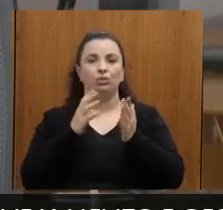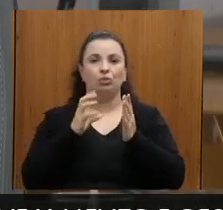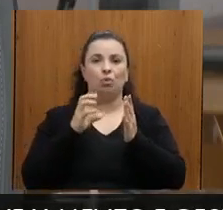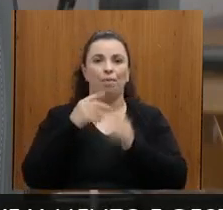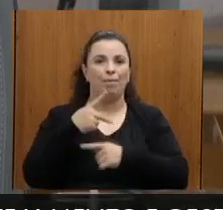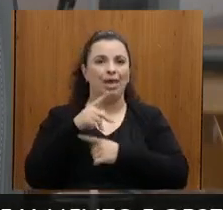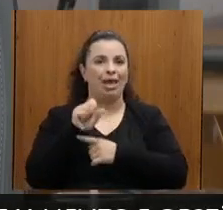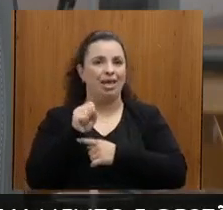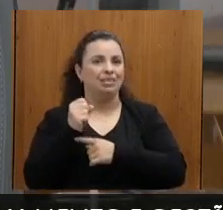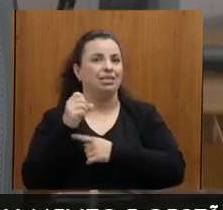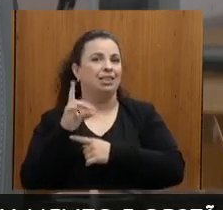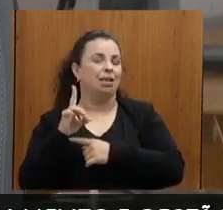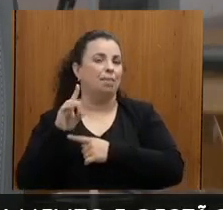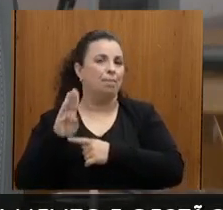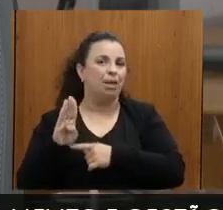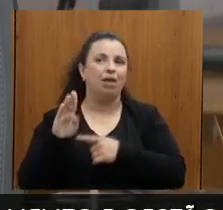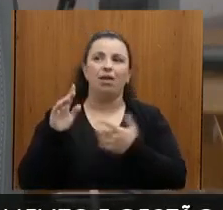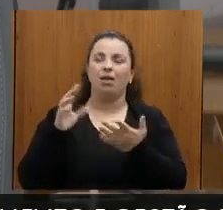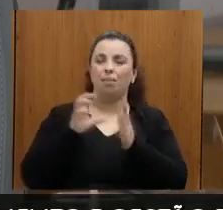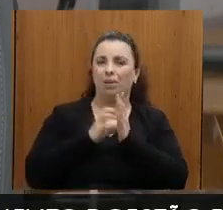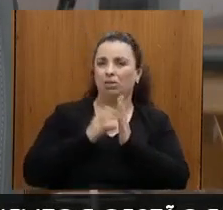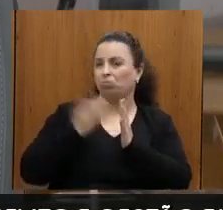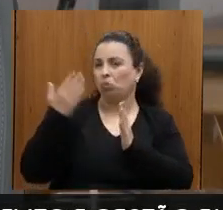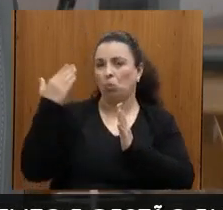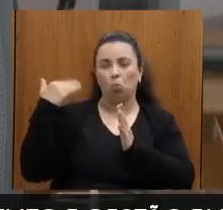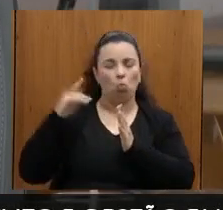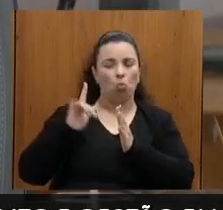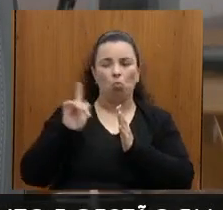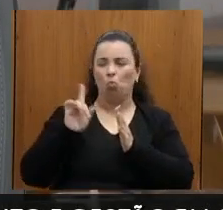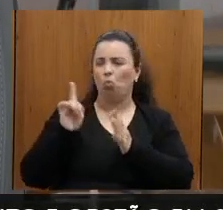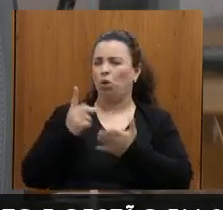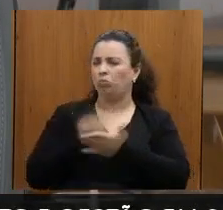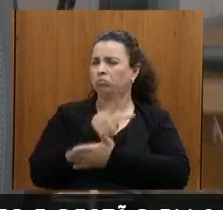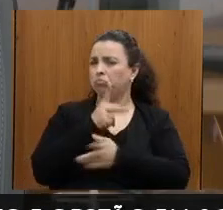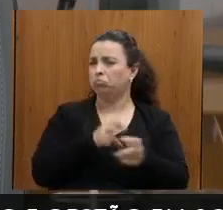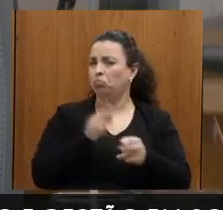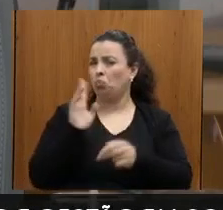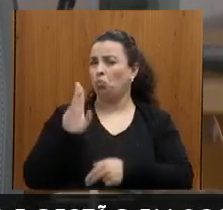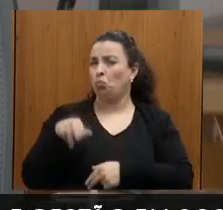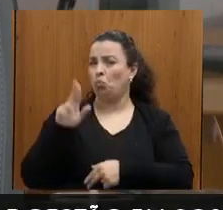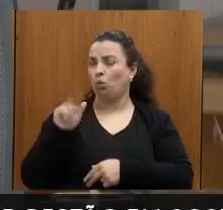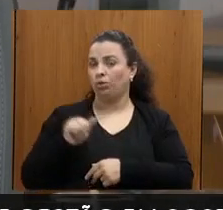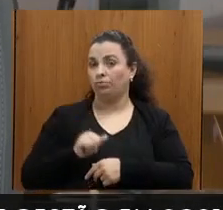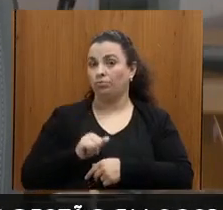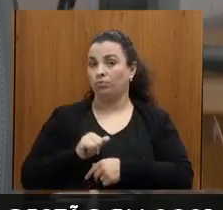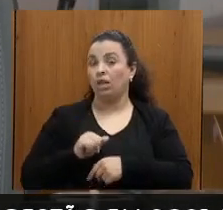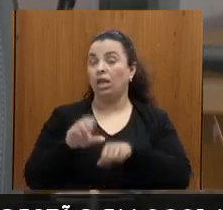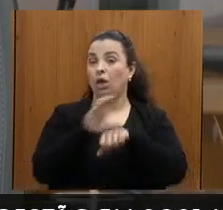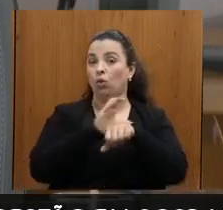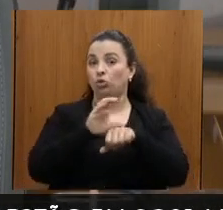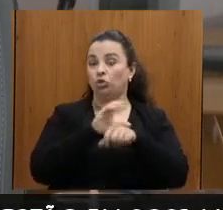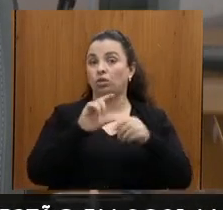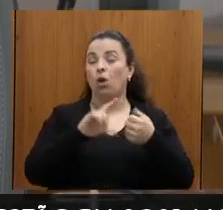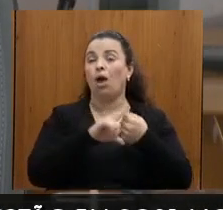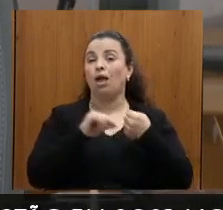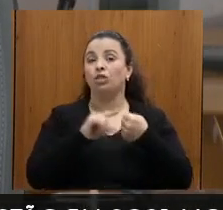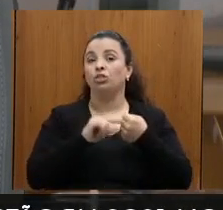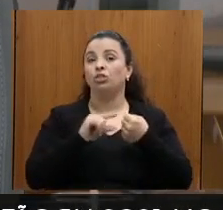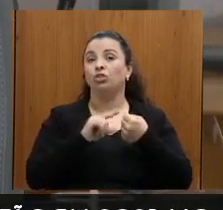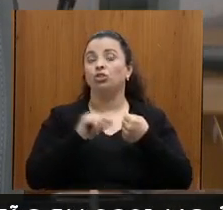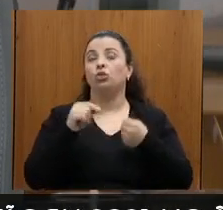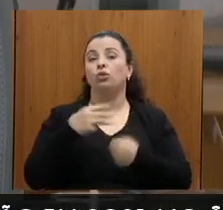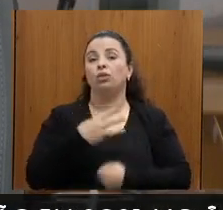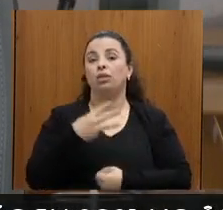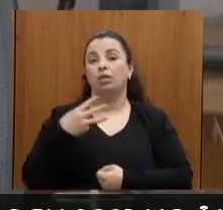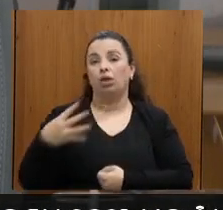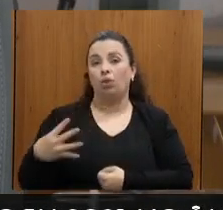PSDB, não ocorreu nos governos passados. O artigo 34 da Constituição do Estado, ele diz o seguinte, é garantida a liberação do servidor público